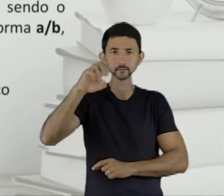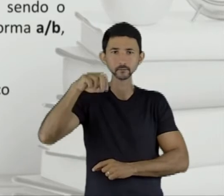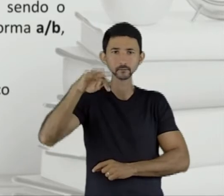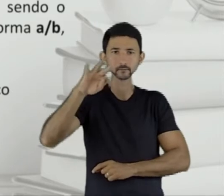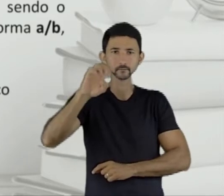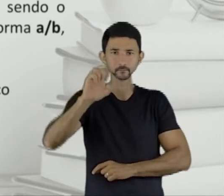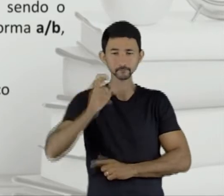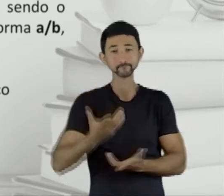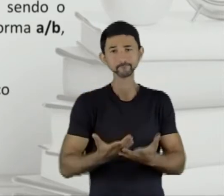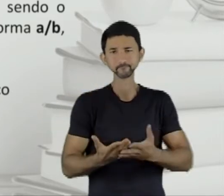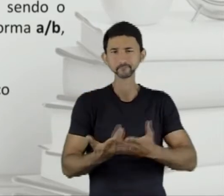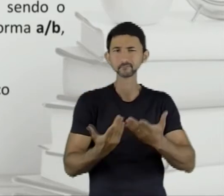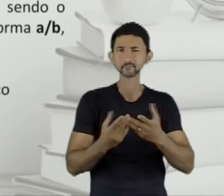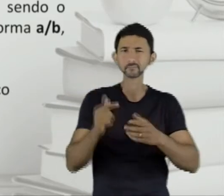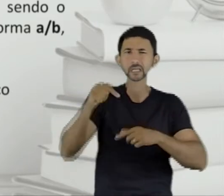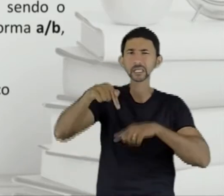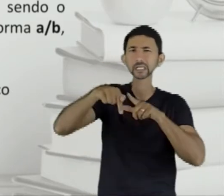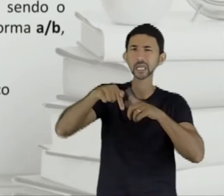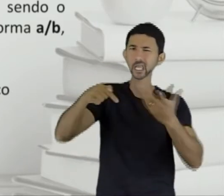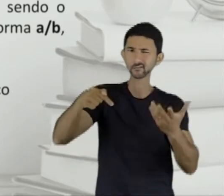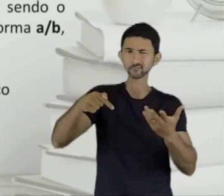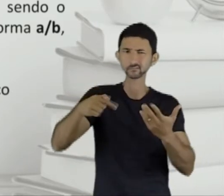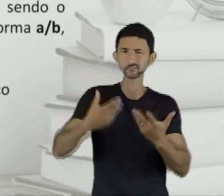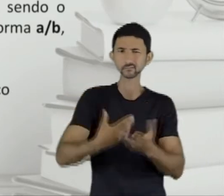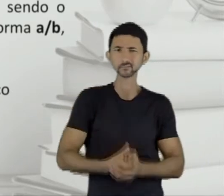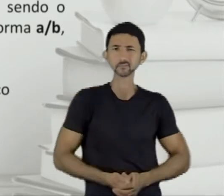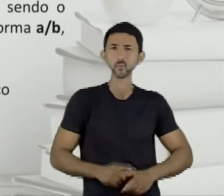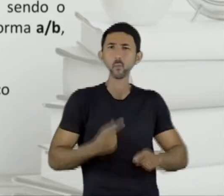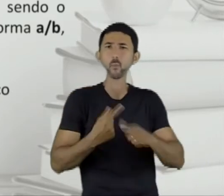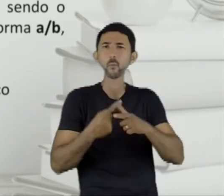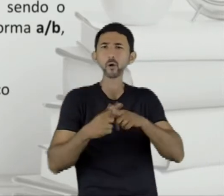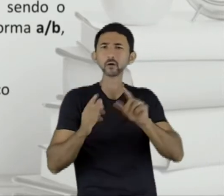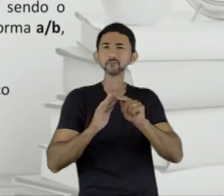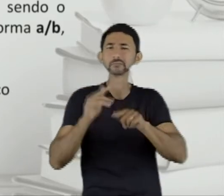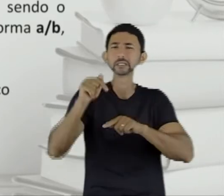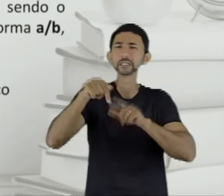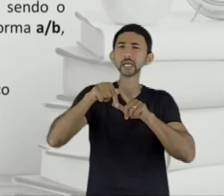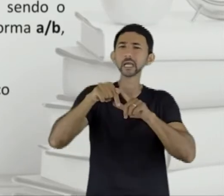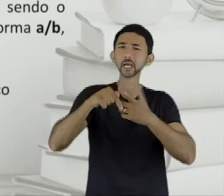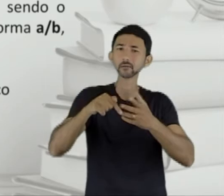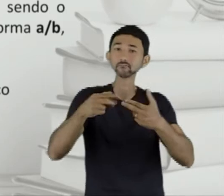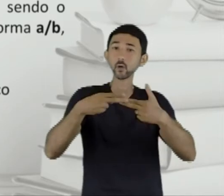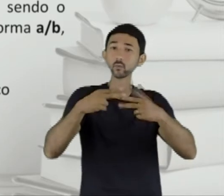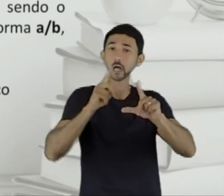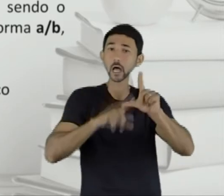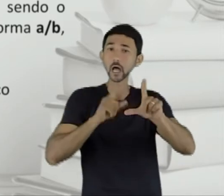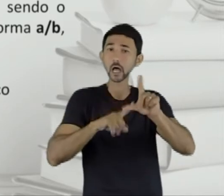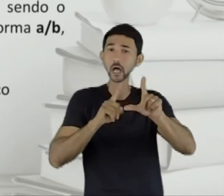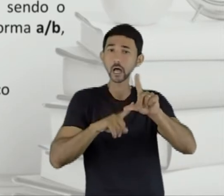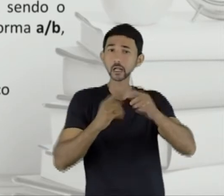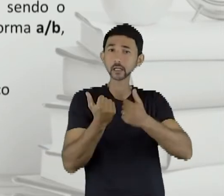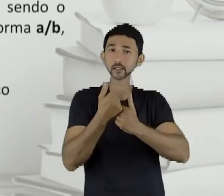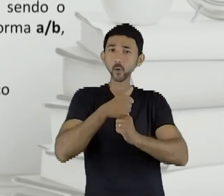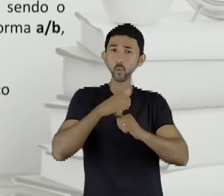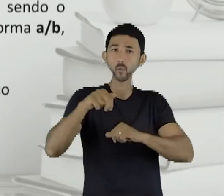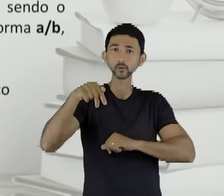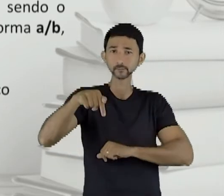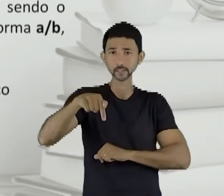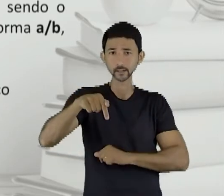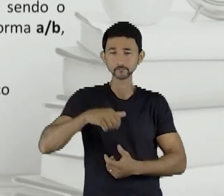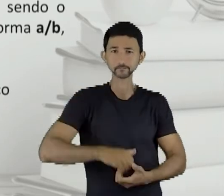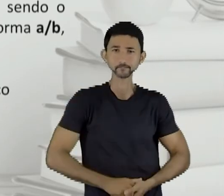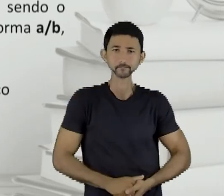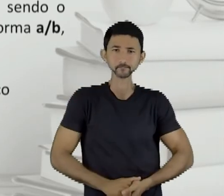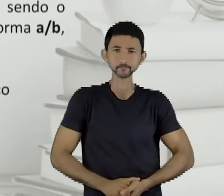por que eu represento por quê? Porque, no caso, vem historicamente de vários contextos, eles pegaram